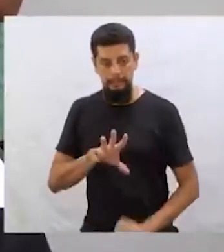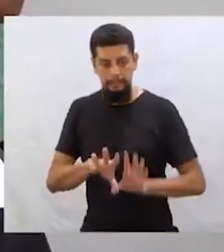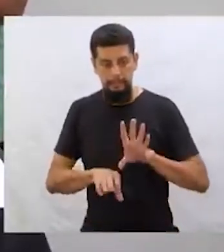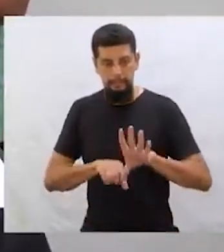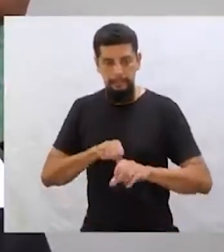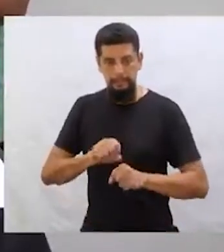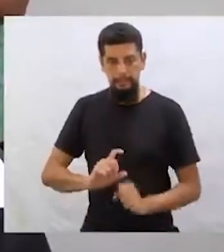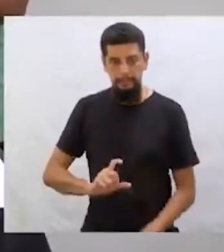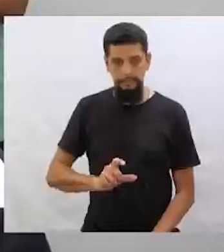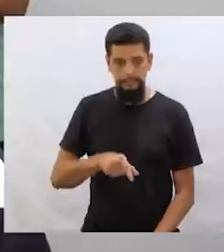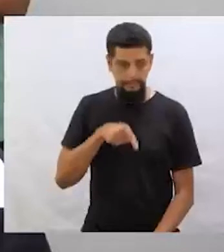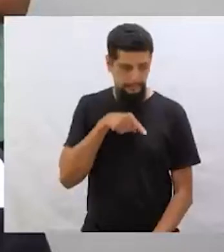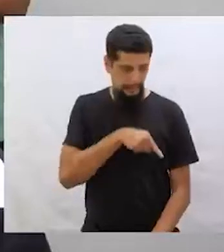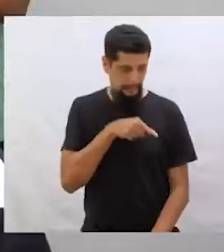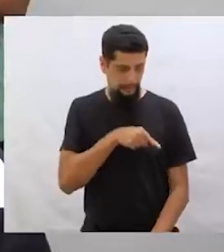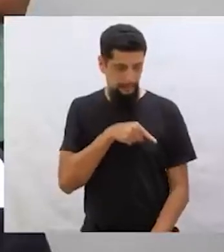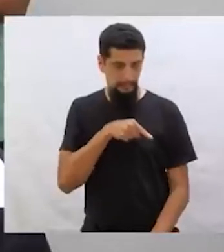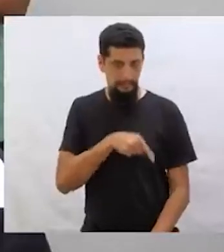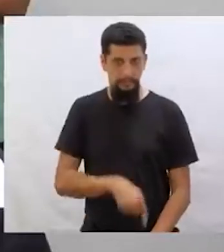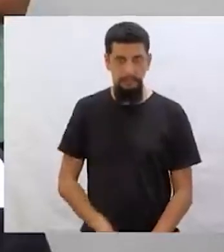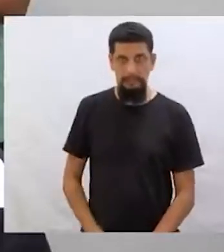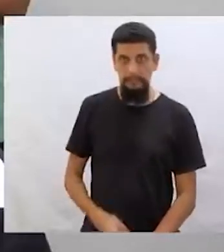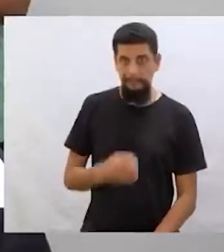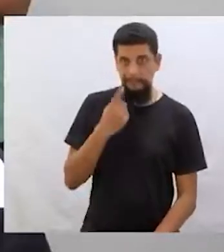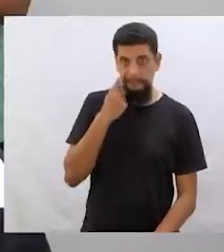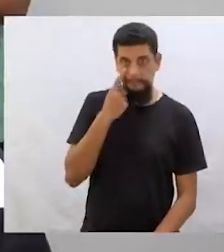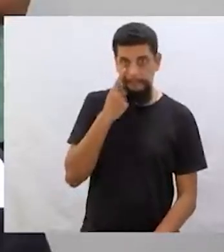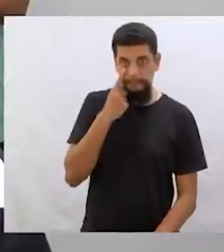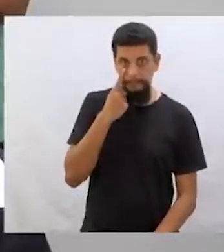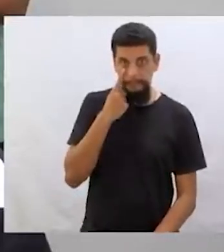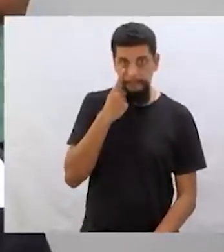Vou pegar essa daqui.